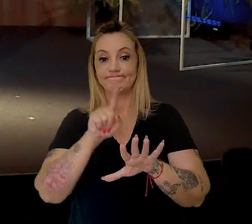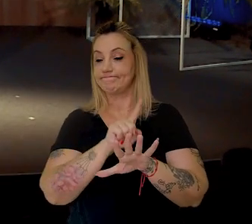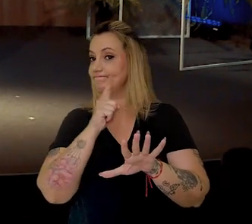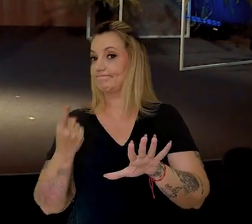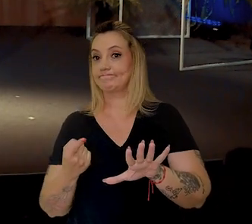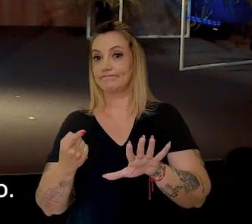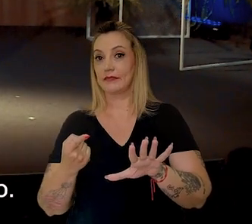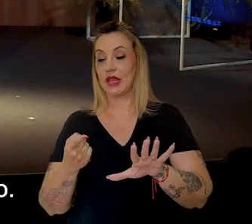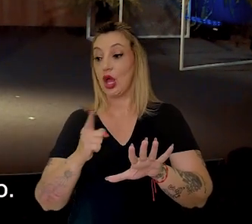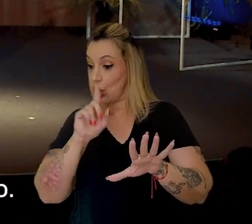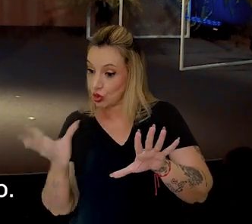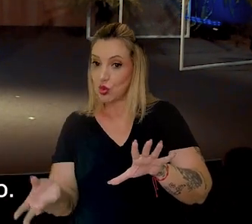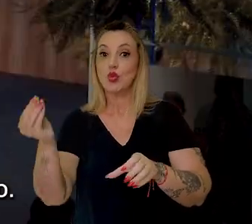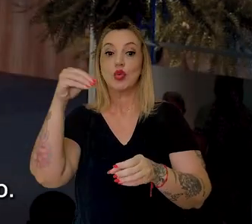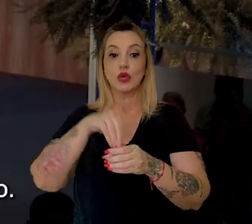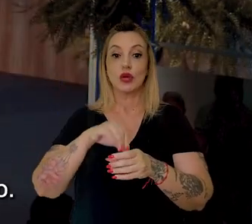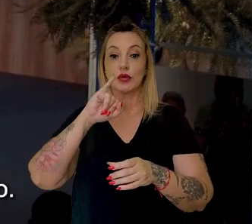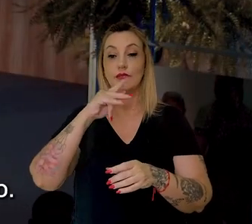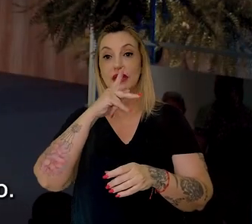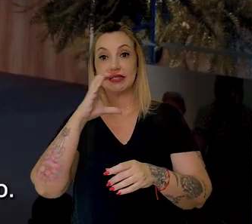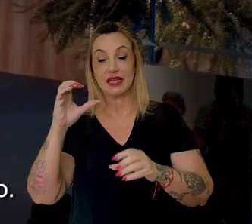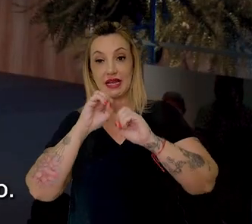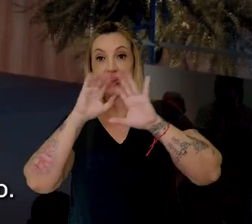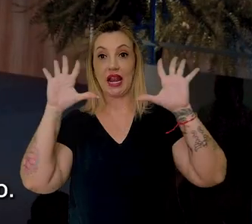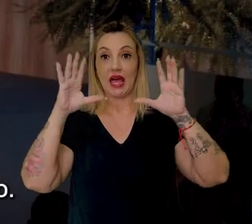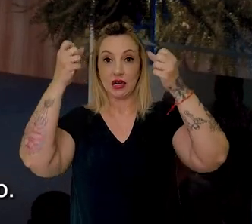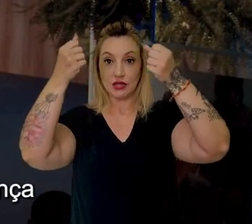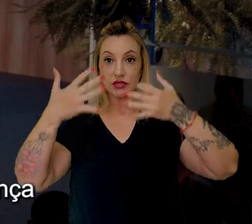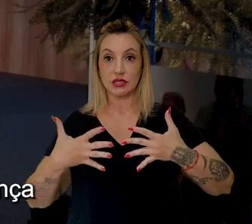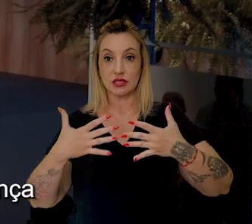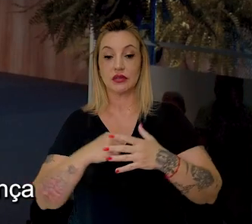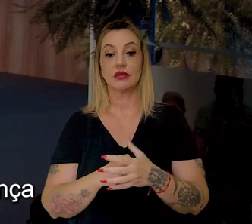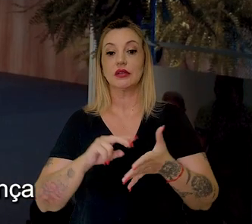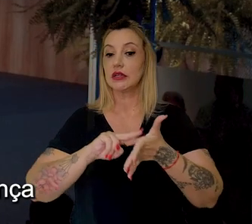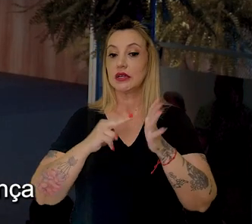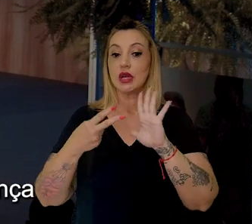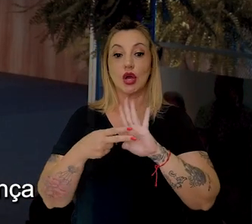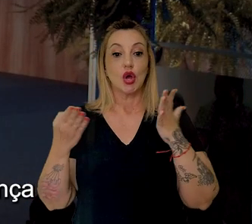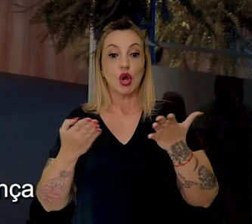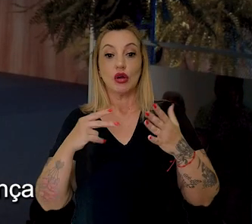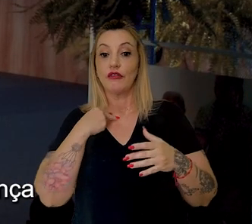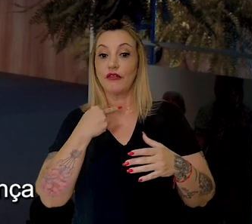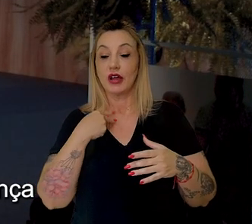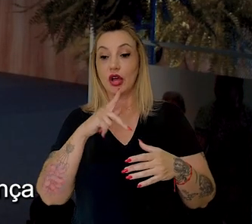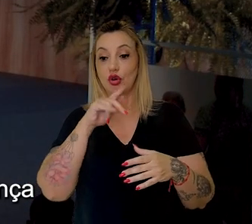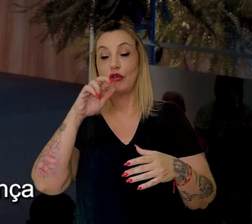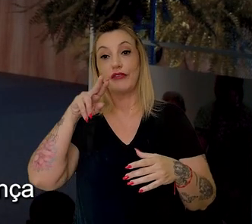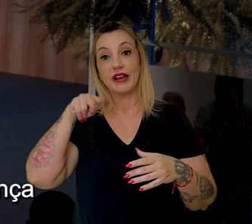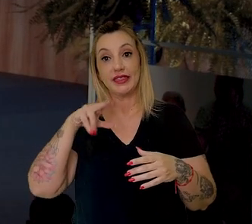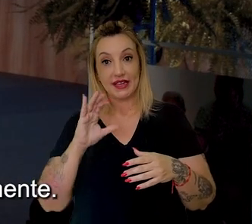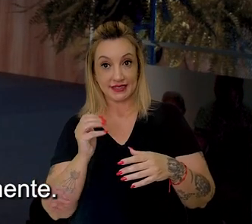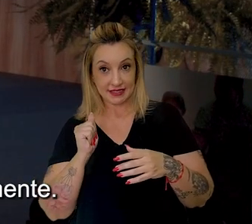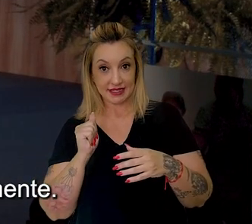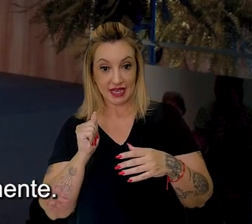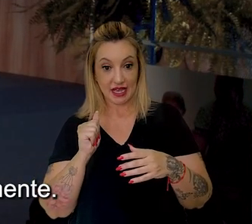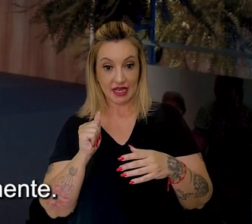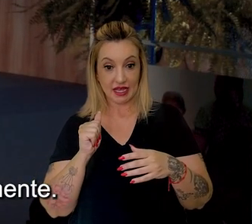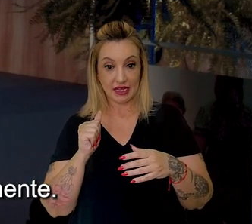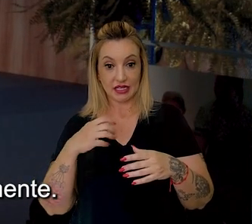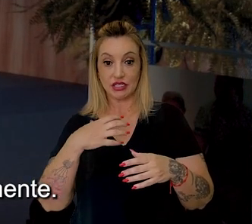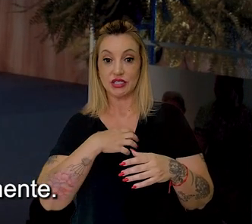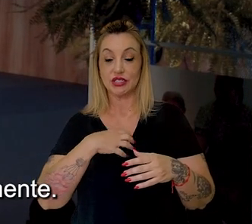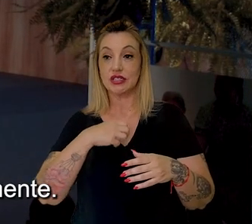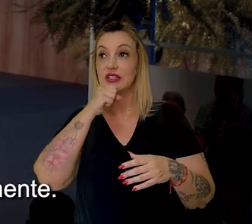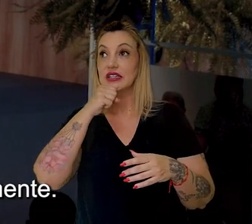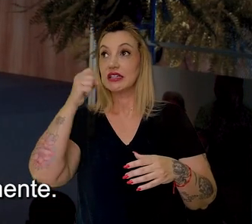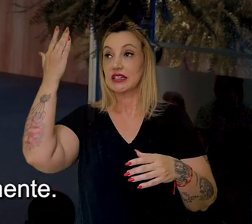equação então o ipcc Ele é bem claro quando ele fala isso ou seja hoje você não pode falar de uma governança nas formas